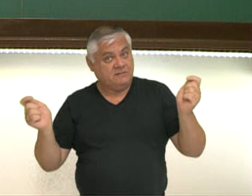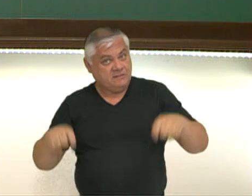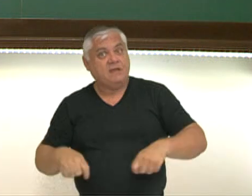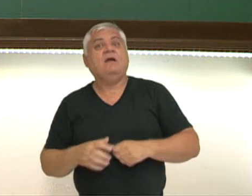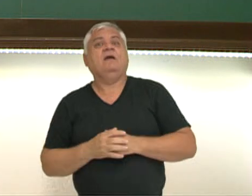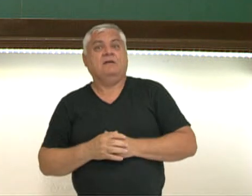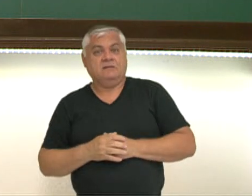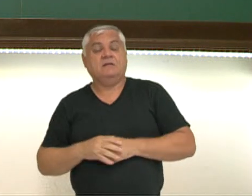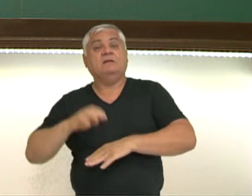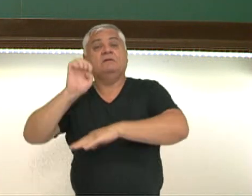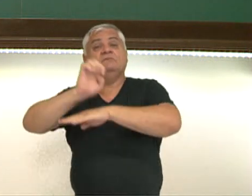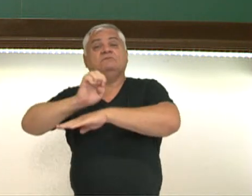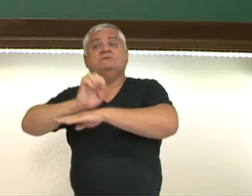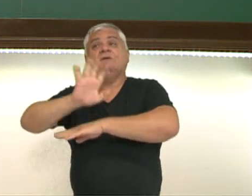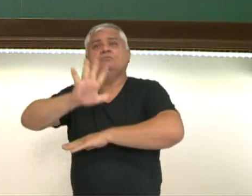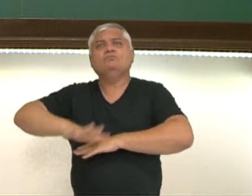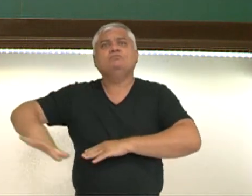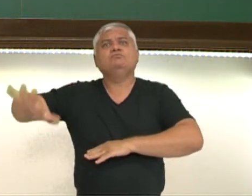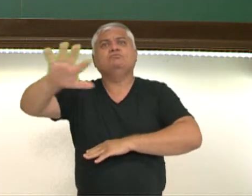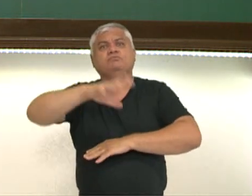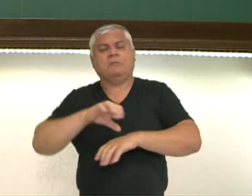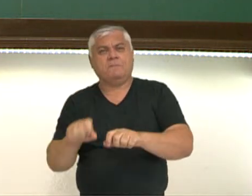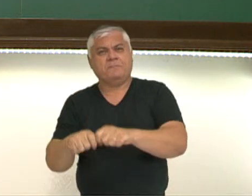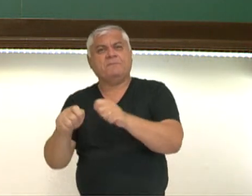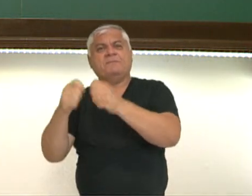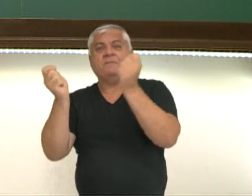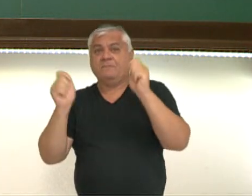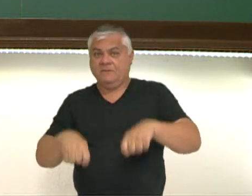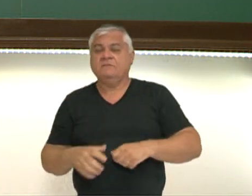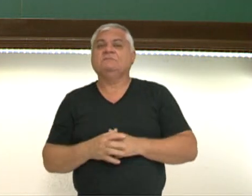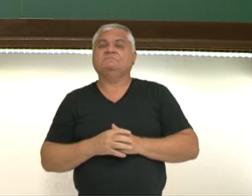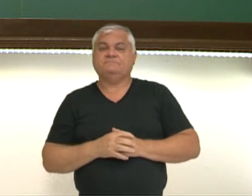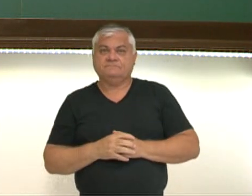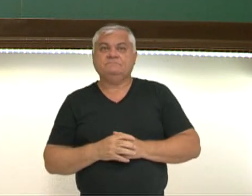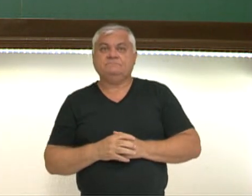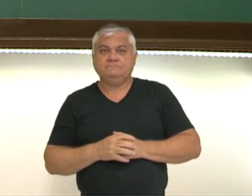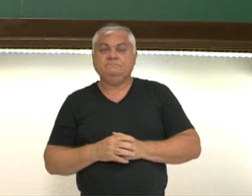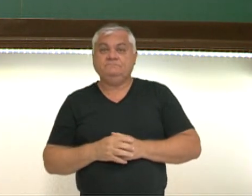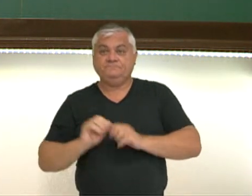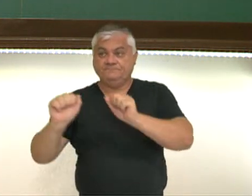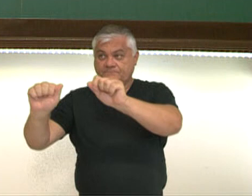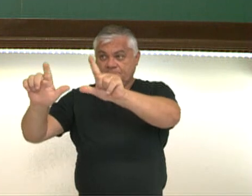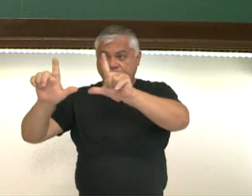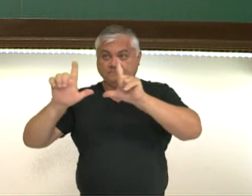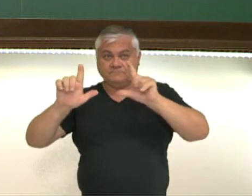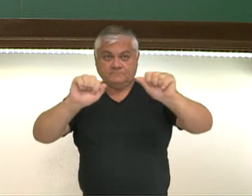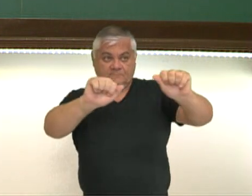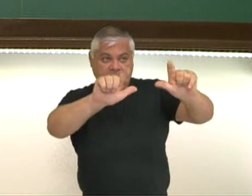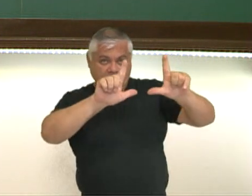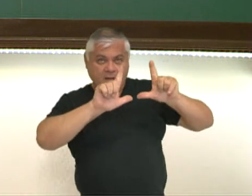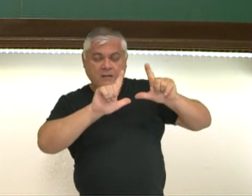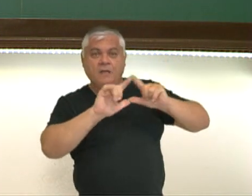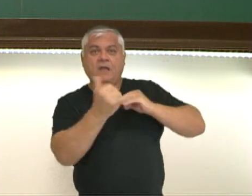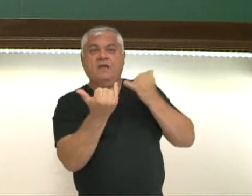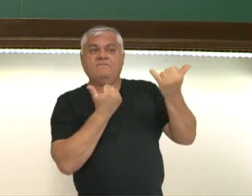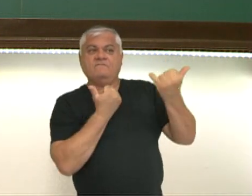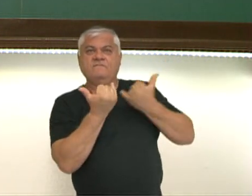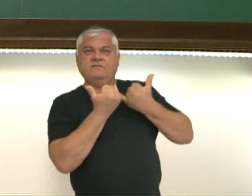num estado inteiro, por que não? Então, pessoal, essas placas, elas são estratégias já